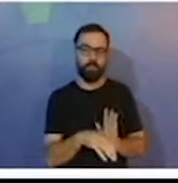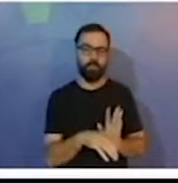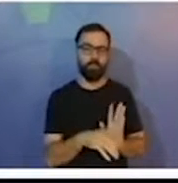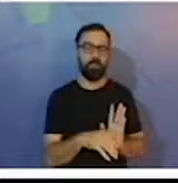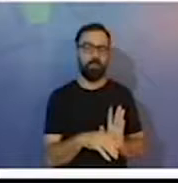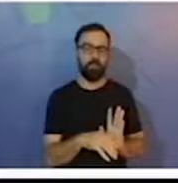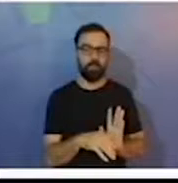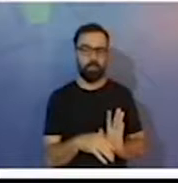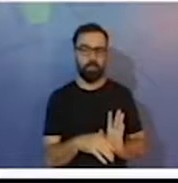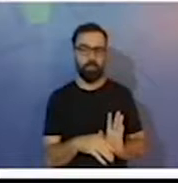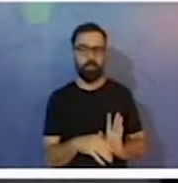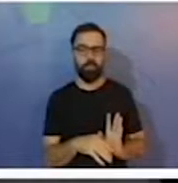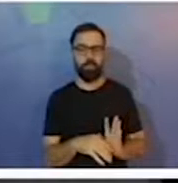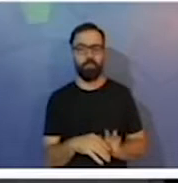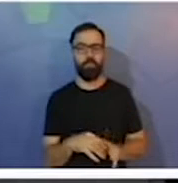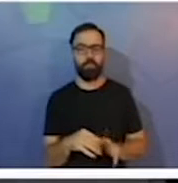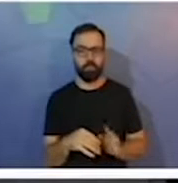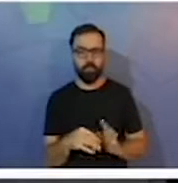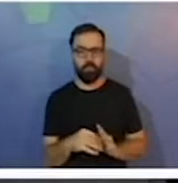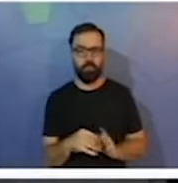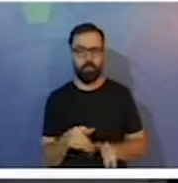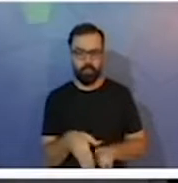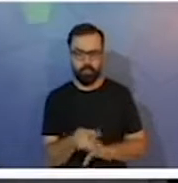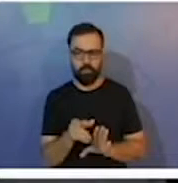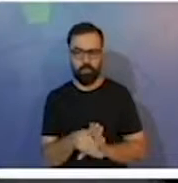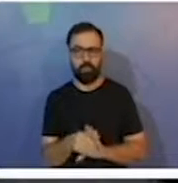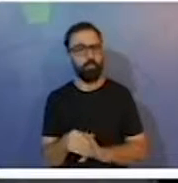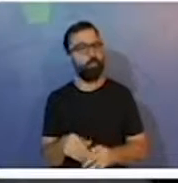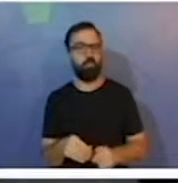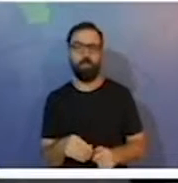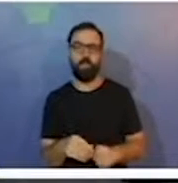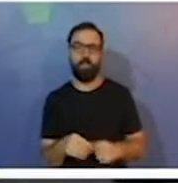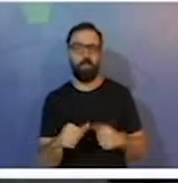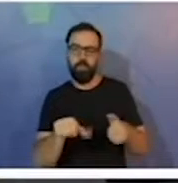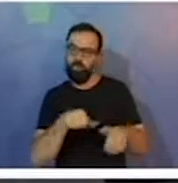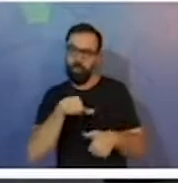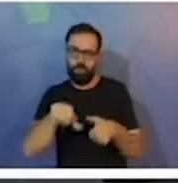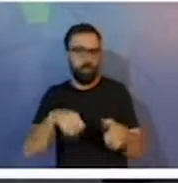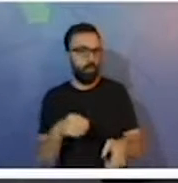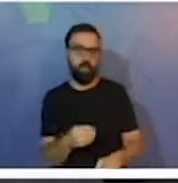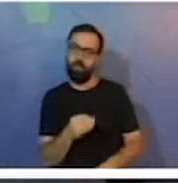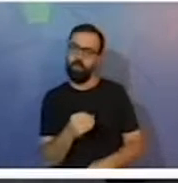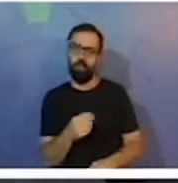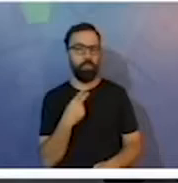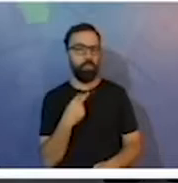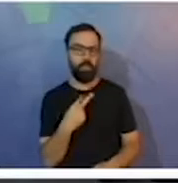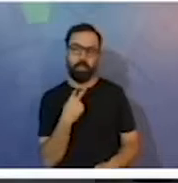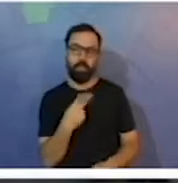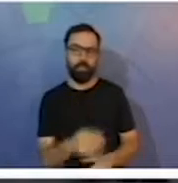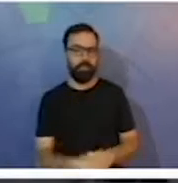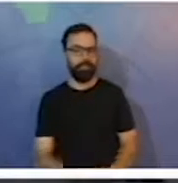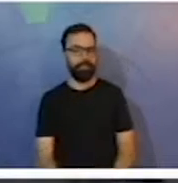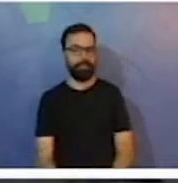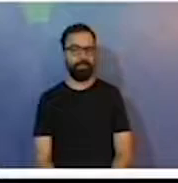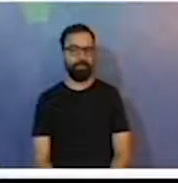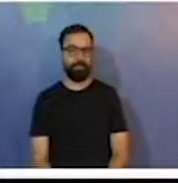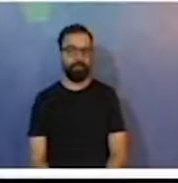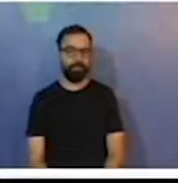a sequência das instruções não pode ser alterada aqui